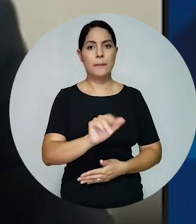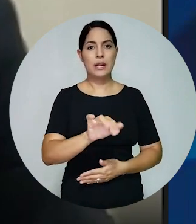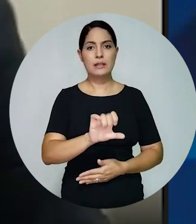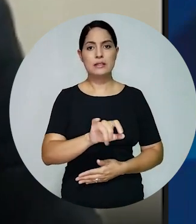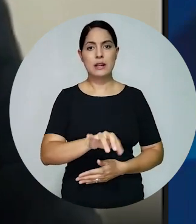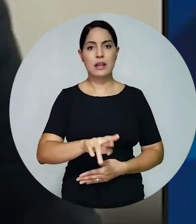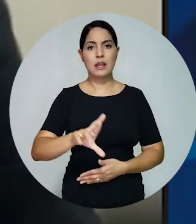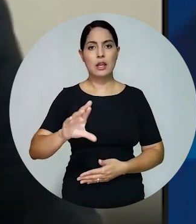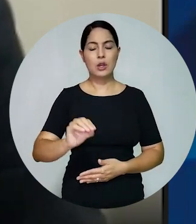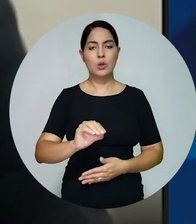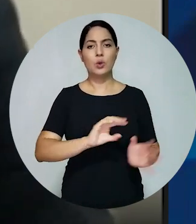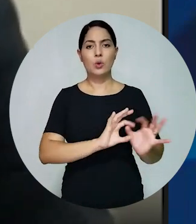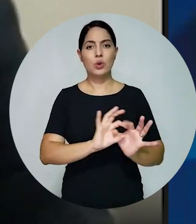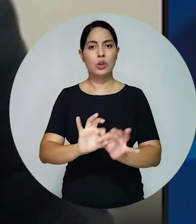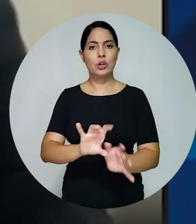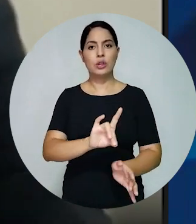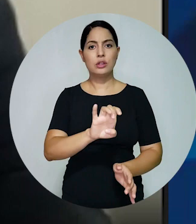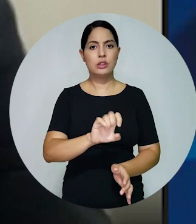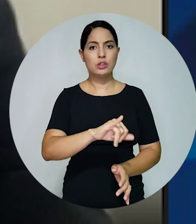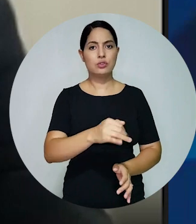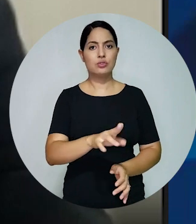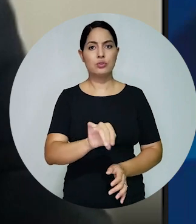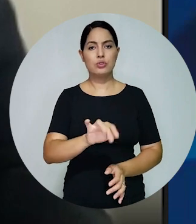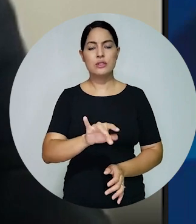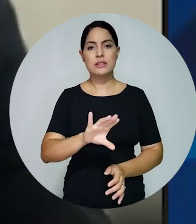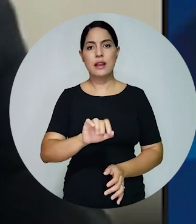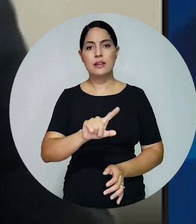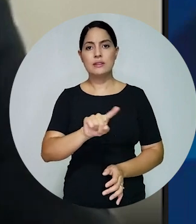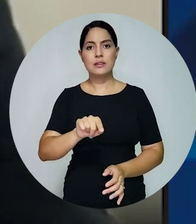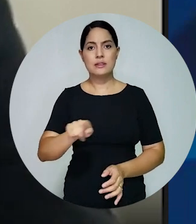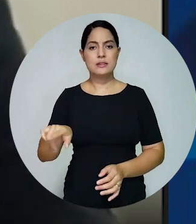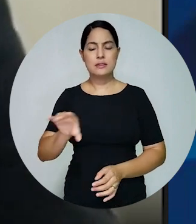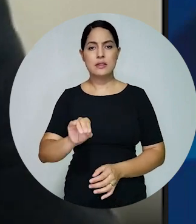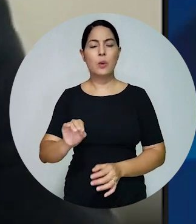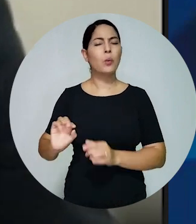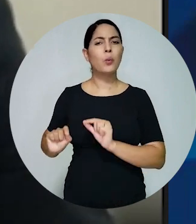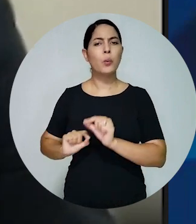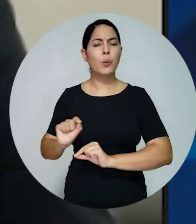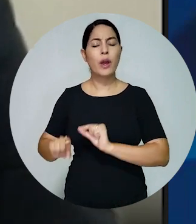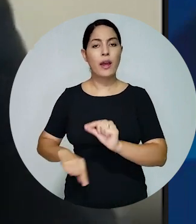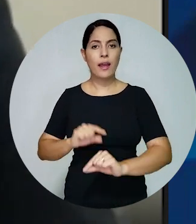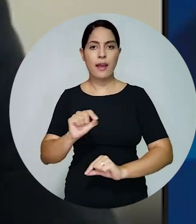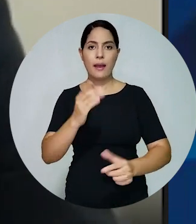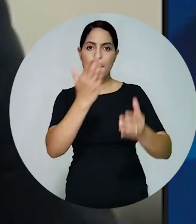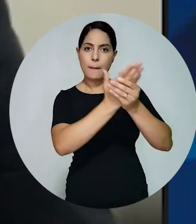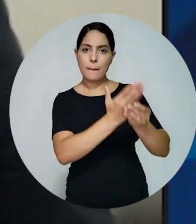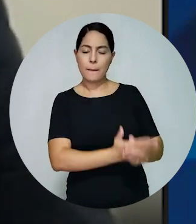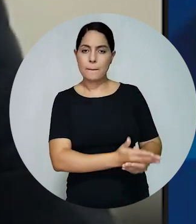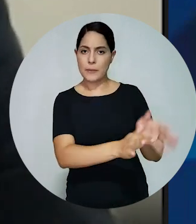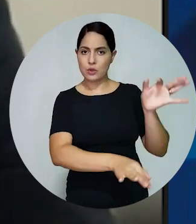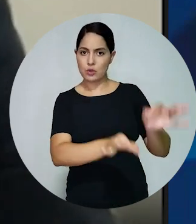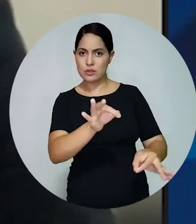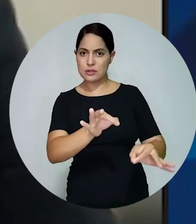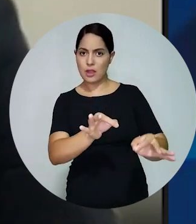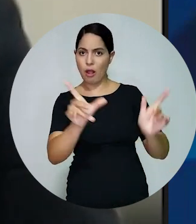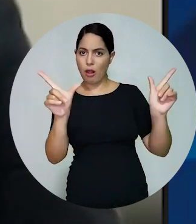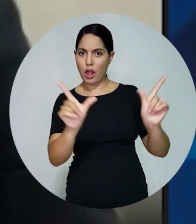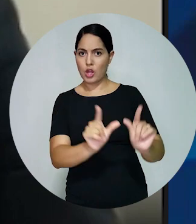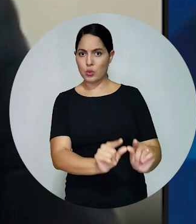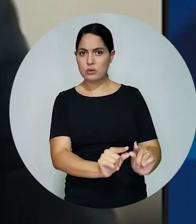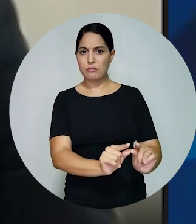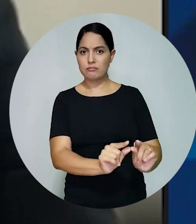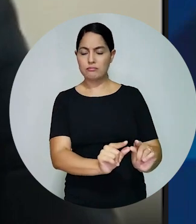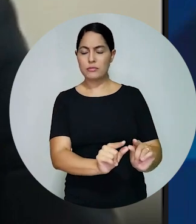Desjudicialização, ele surge justamente como um mecanismo de reconhecimento e validação institucional de